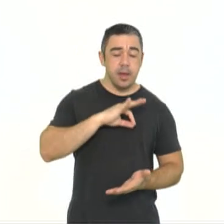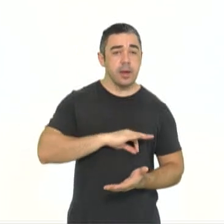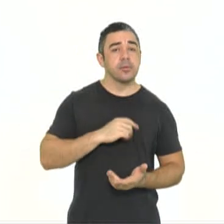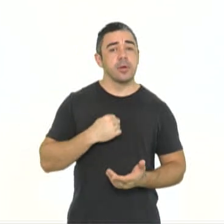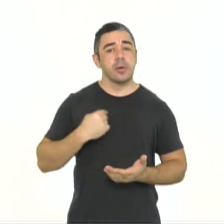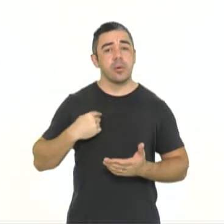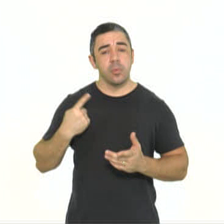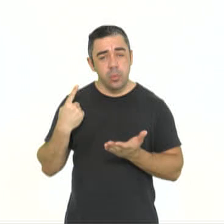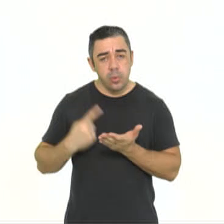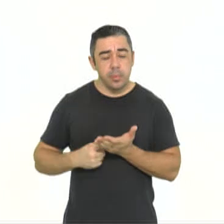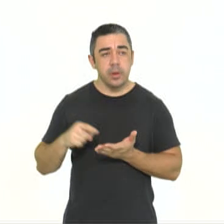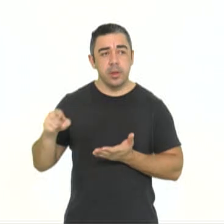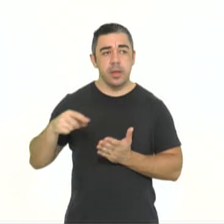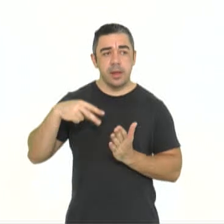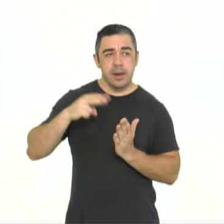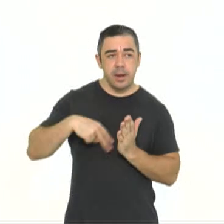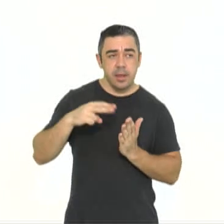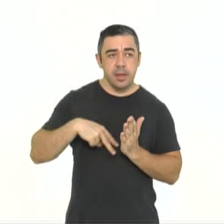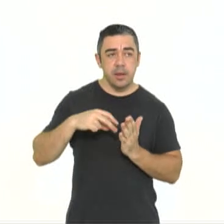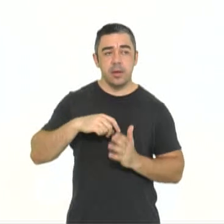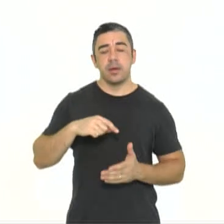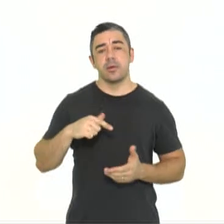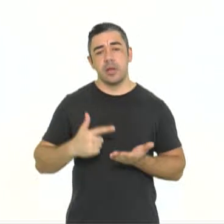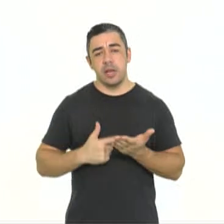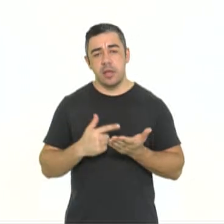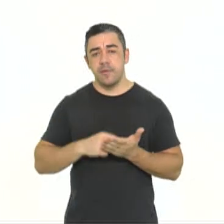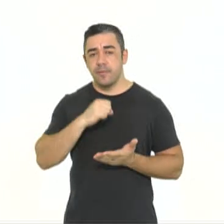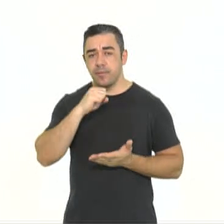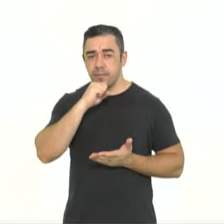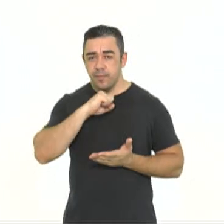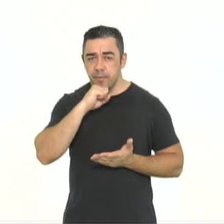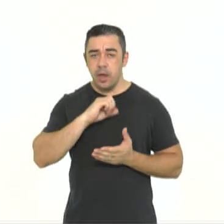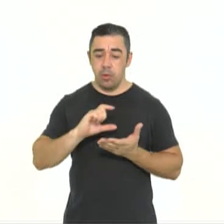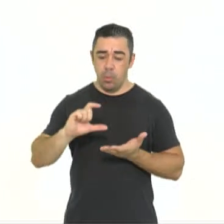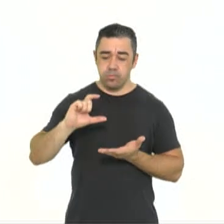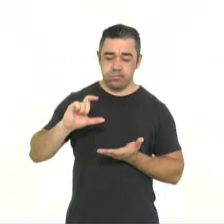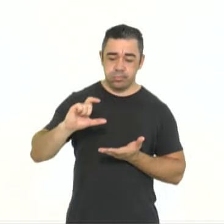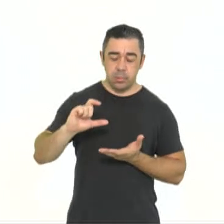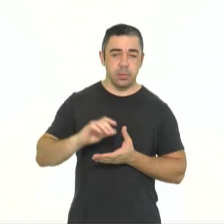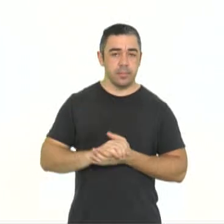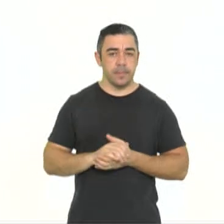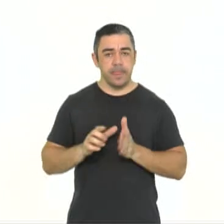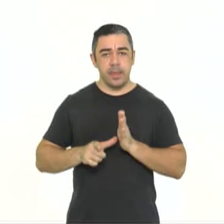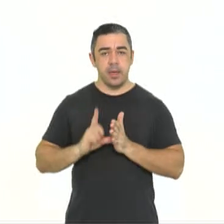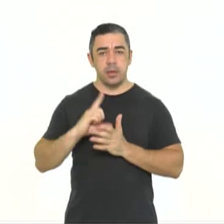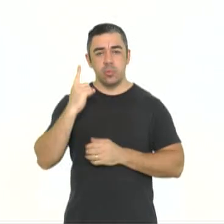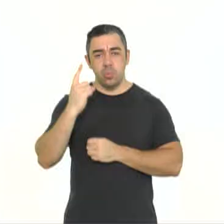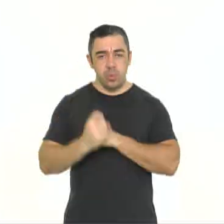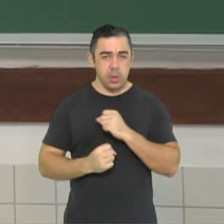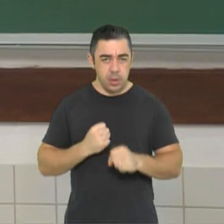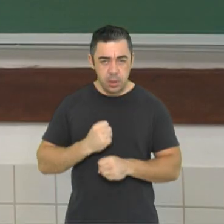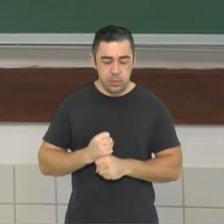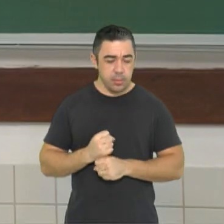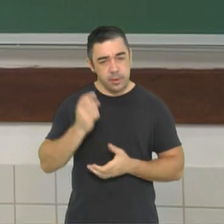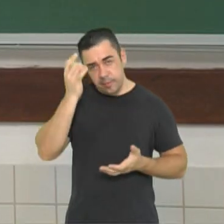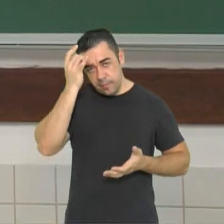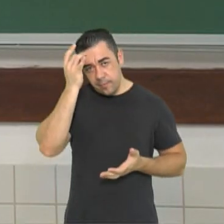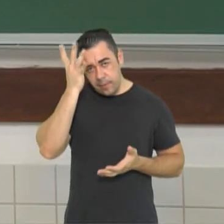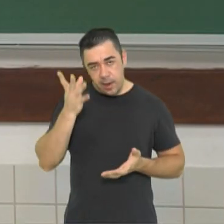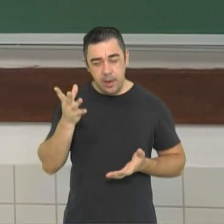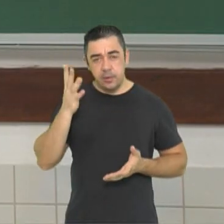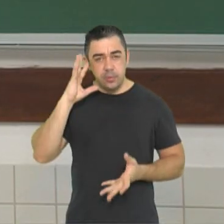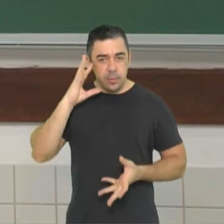a fazer com que ele lesse o tal livro antigo e grande, antes de 1 ano. Fica até mais fácil para a